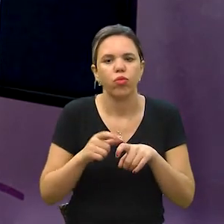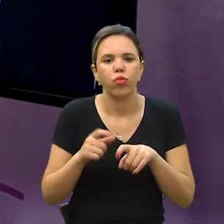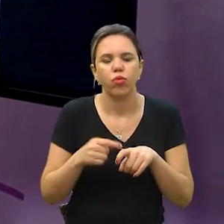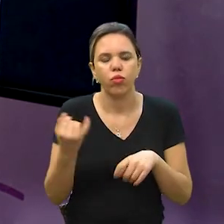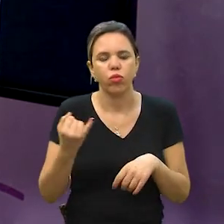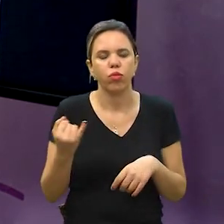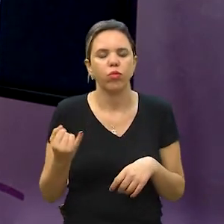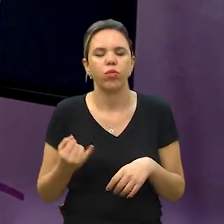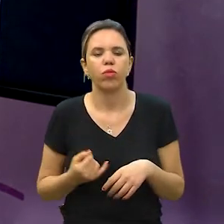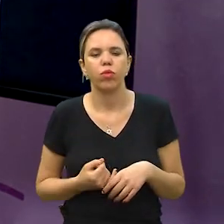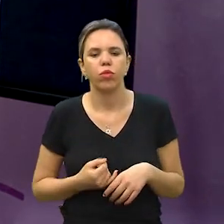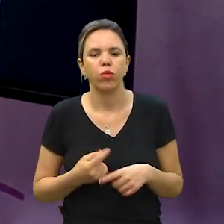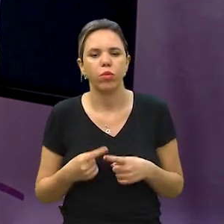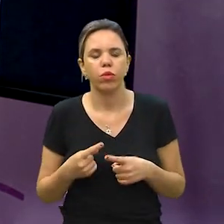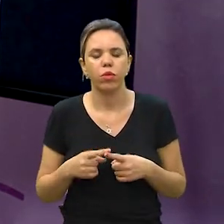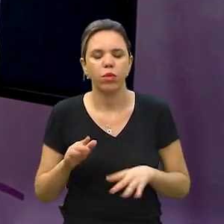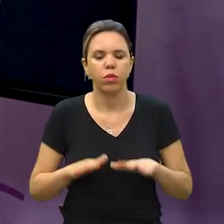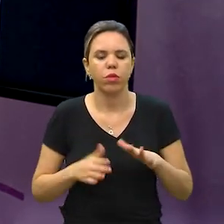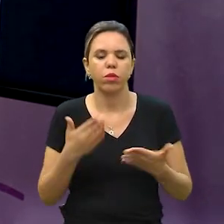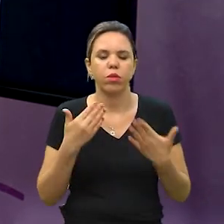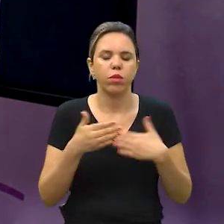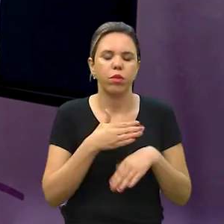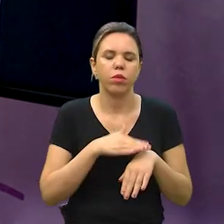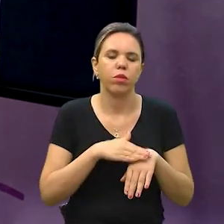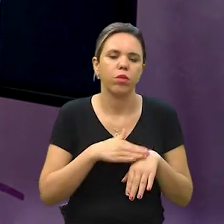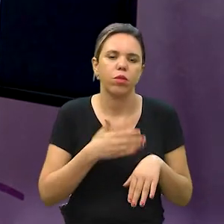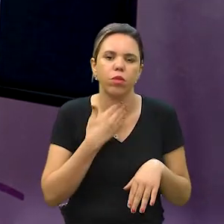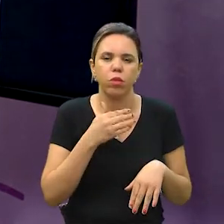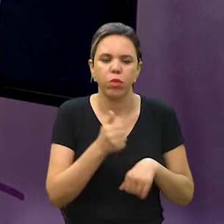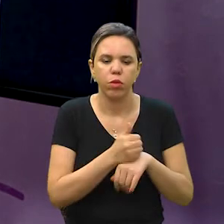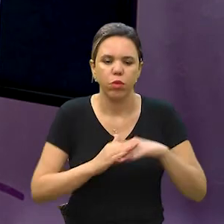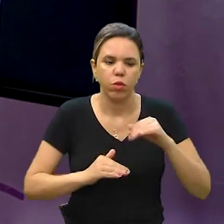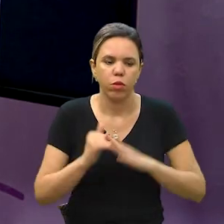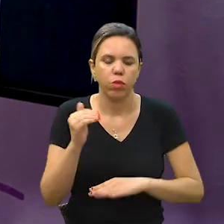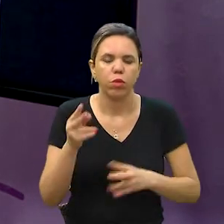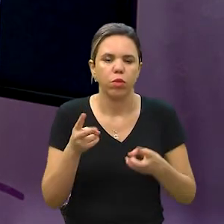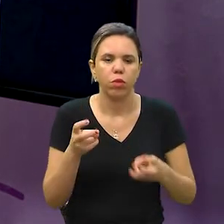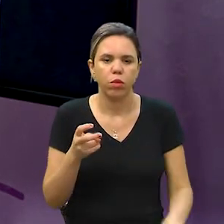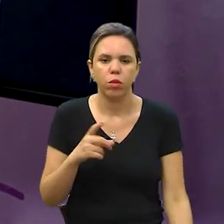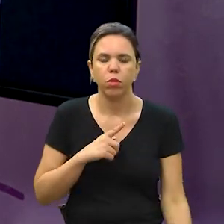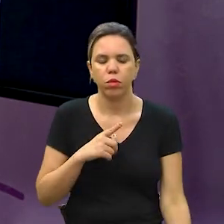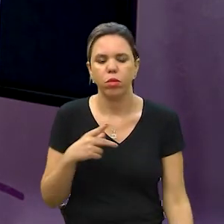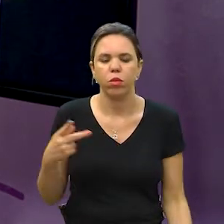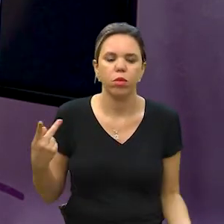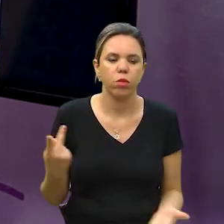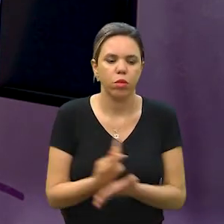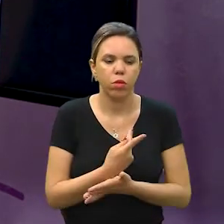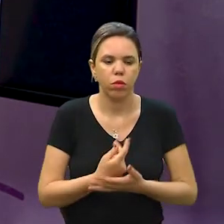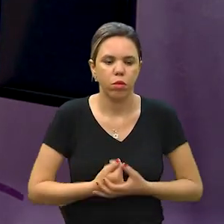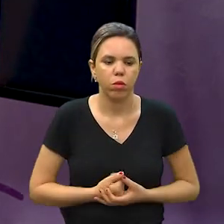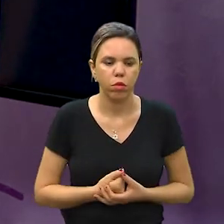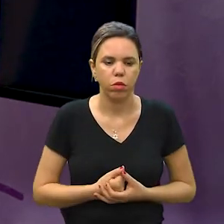médico, é muito importante, porque às vezes é nesse bate-papo que o profissional vai perceber que tem alguma coisa de errado.